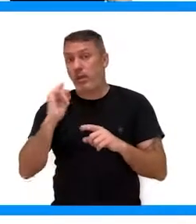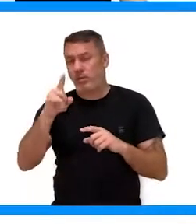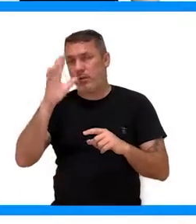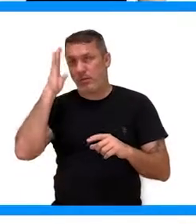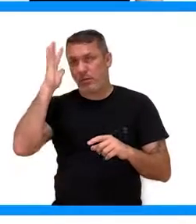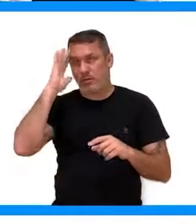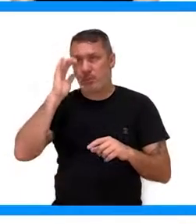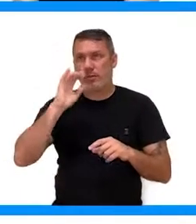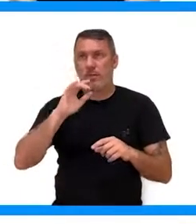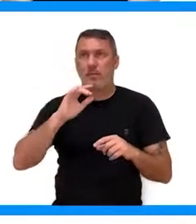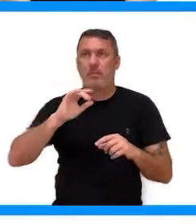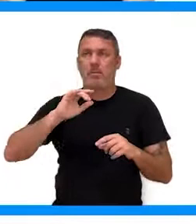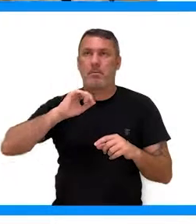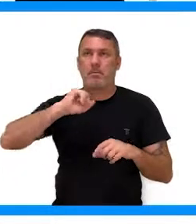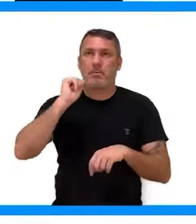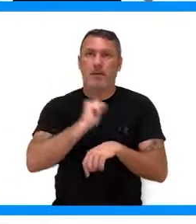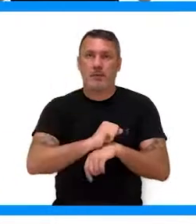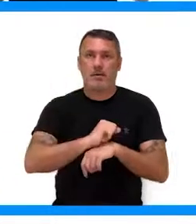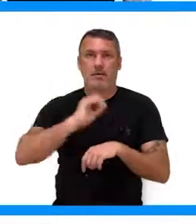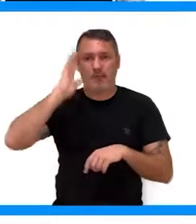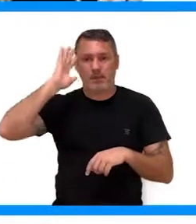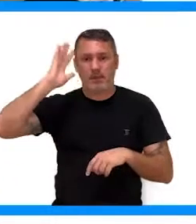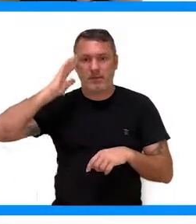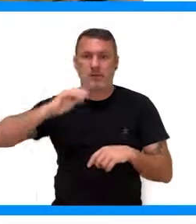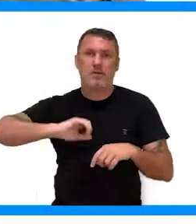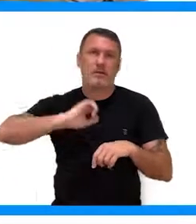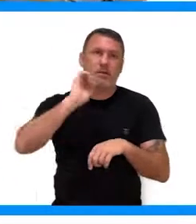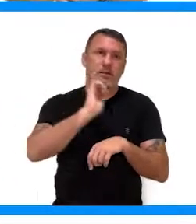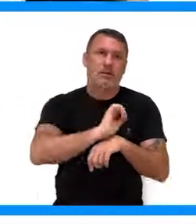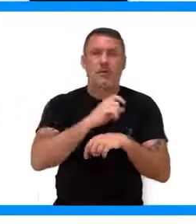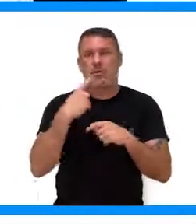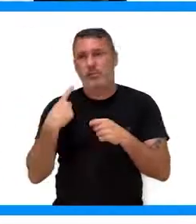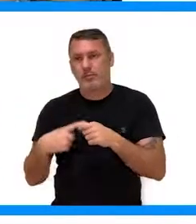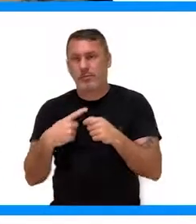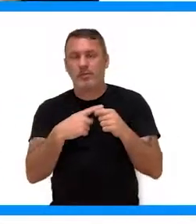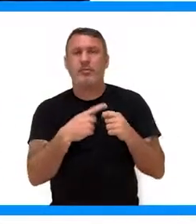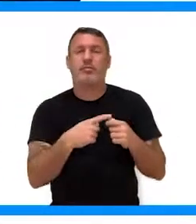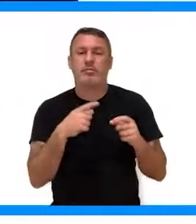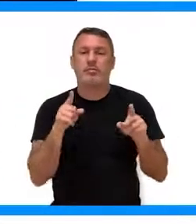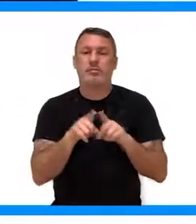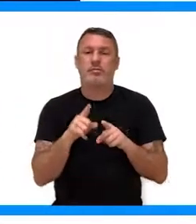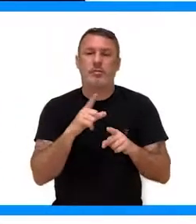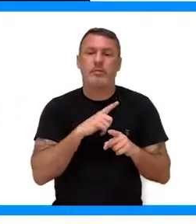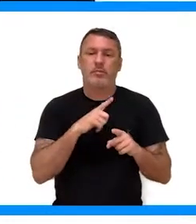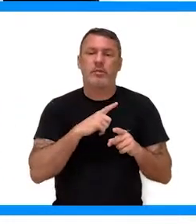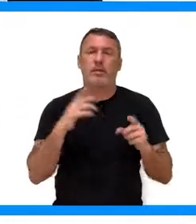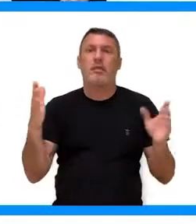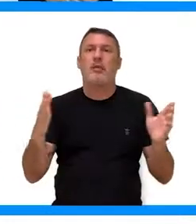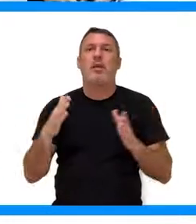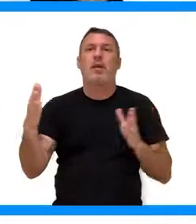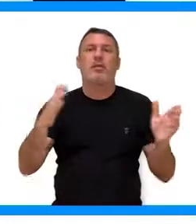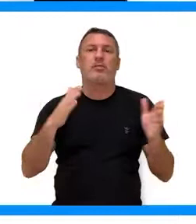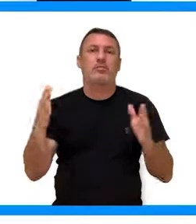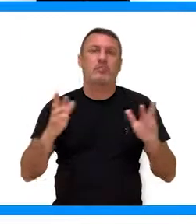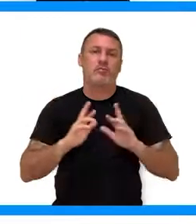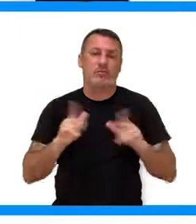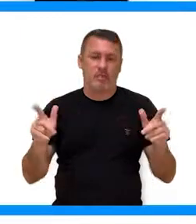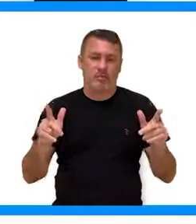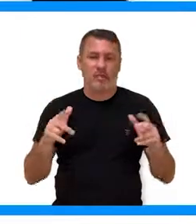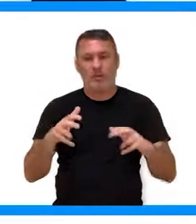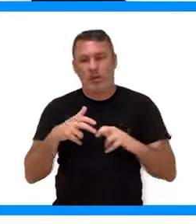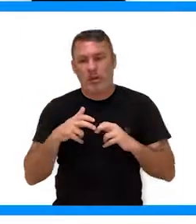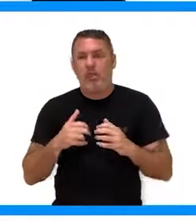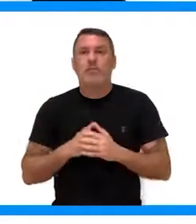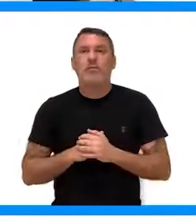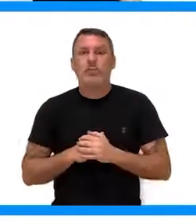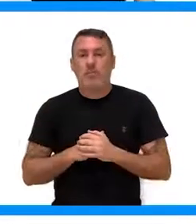Até porque se você parar para pensar, os estados e municípios brasileiros também têm o quê? Tamanhos diferentes,